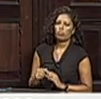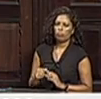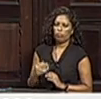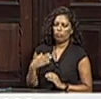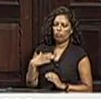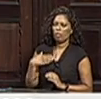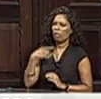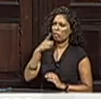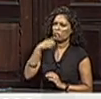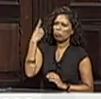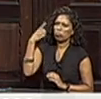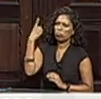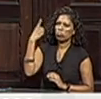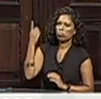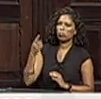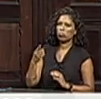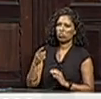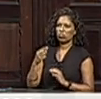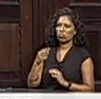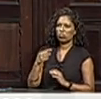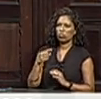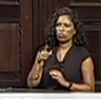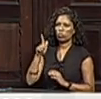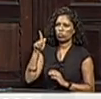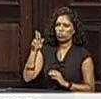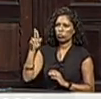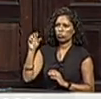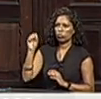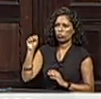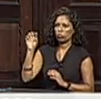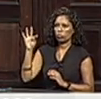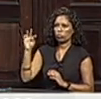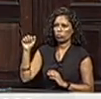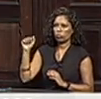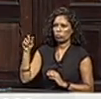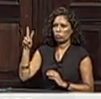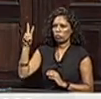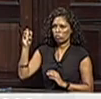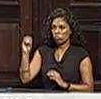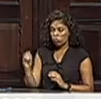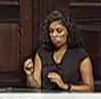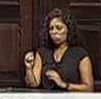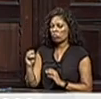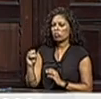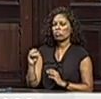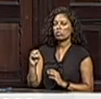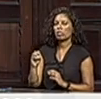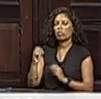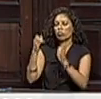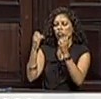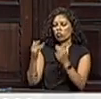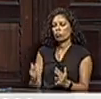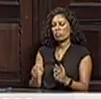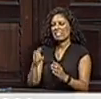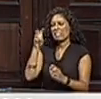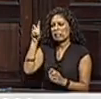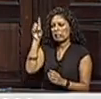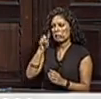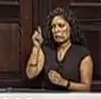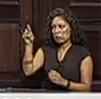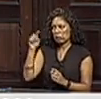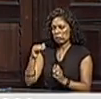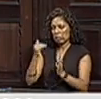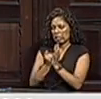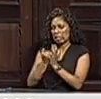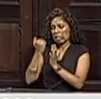voto num valor percentual acima da inflação do ano, bem acima da correção do salário mínimo,